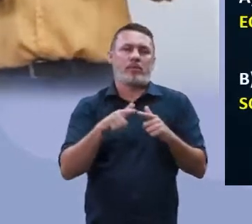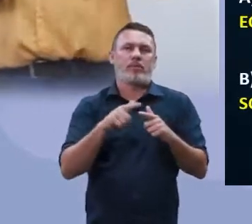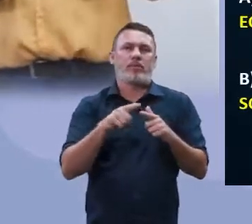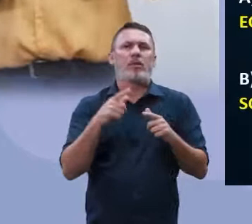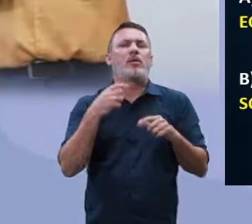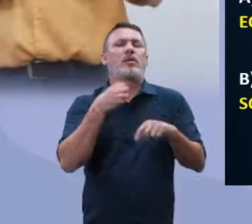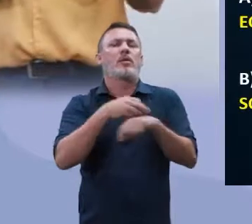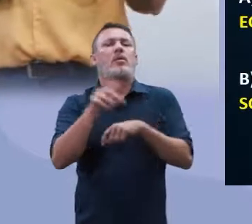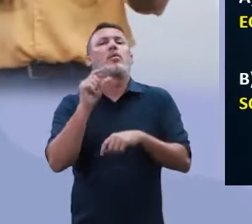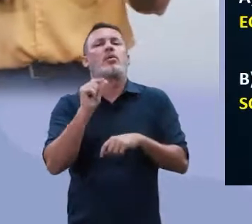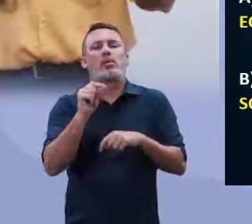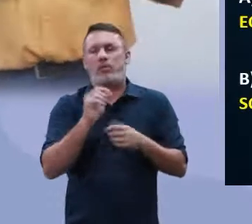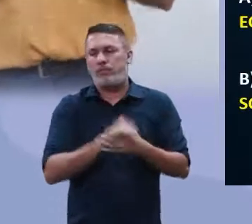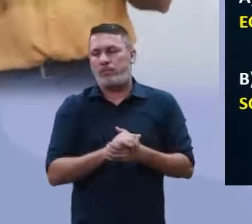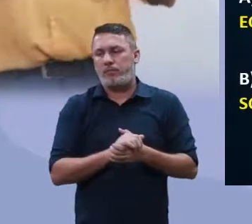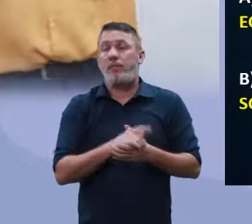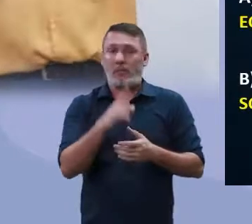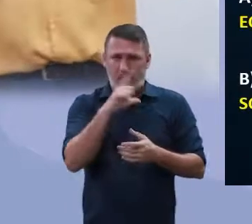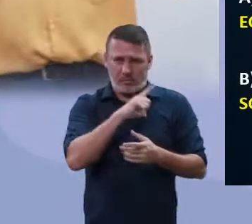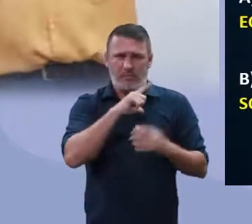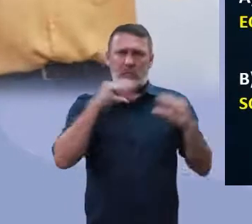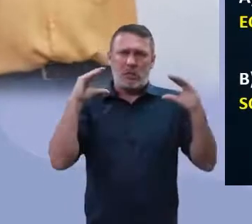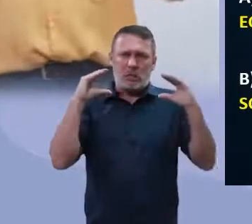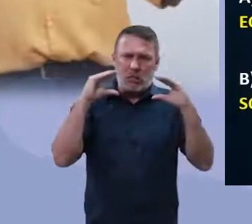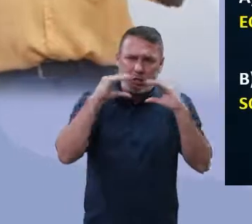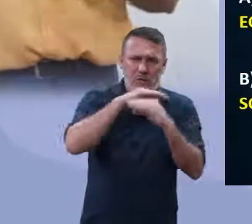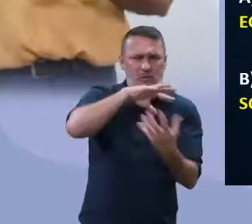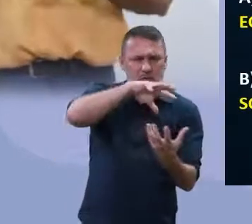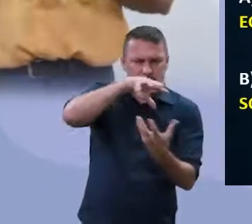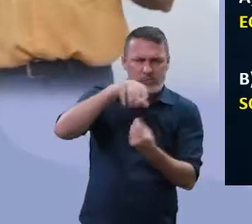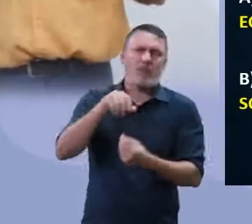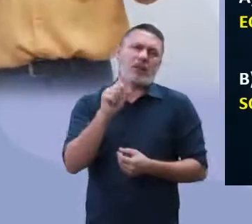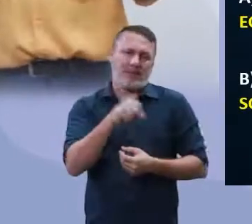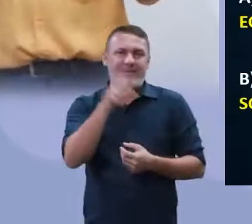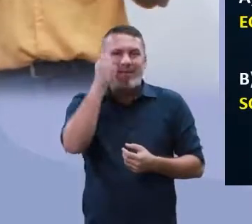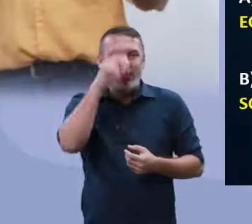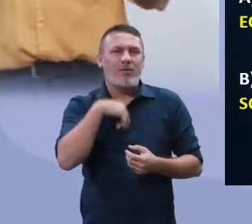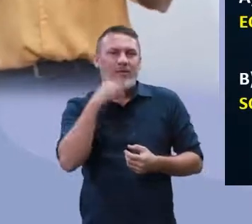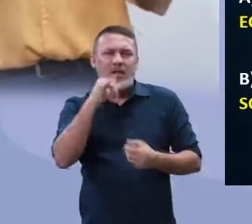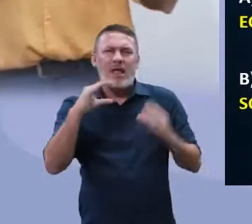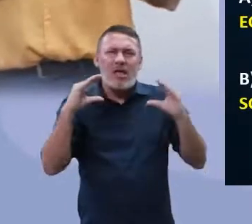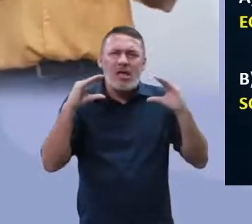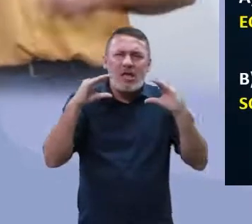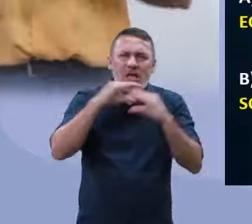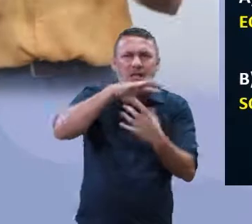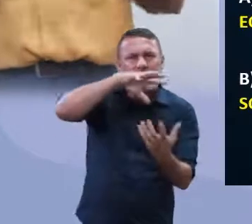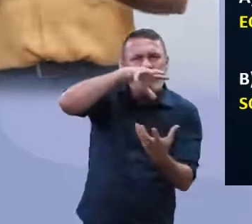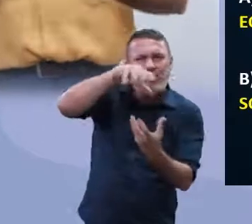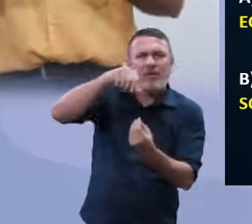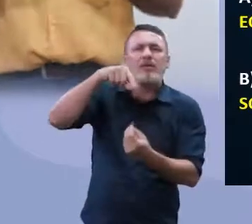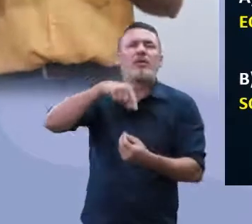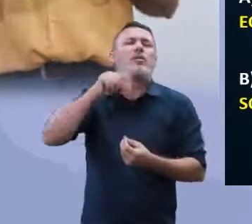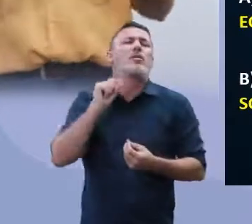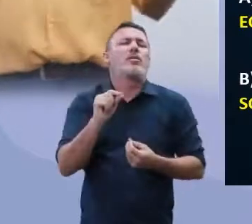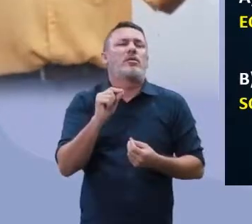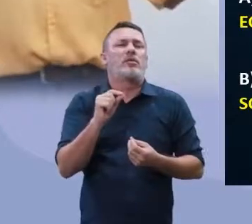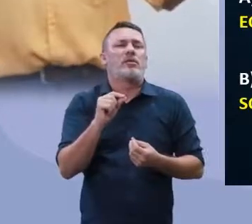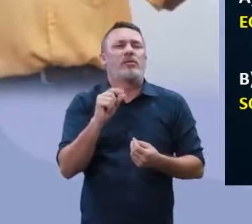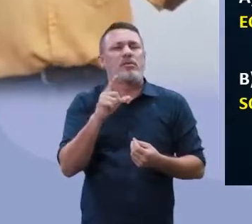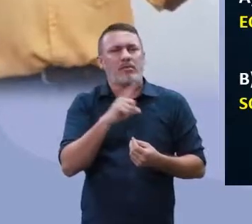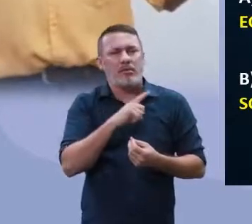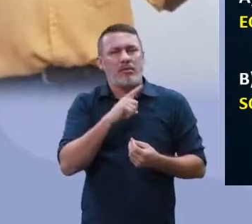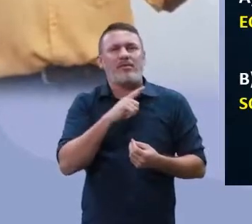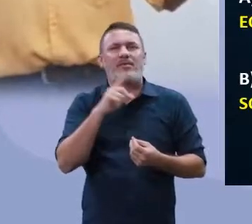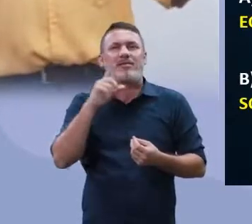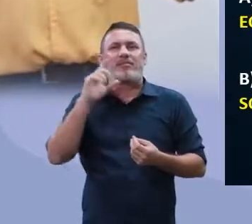ele estava dizendo o seguinte: houve aquecimento global. Galera, aquecimento global, lembra que eu falei que vai promover, por exemplo, a questão do